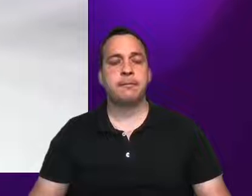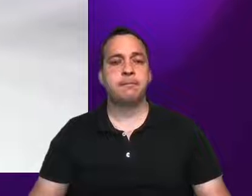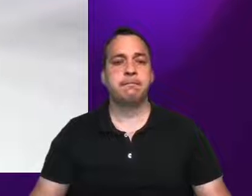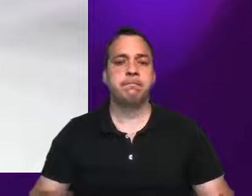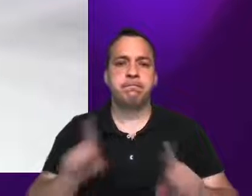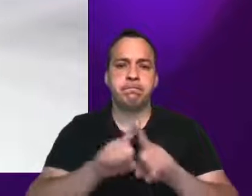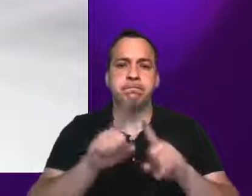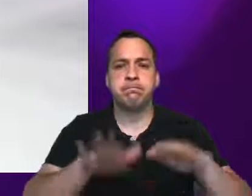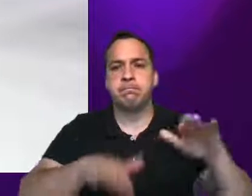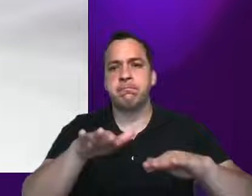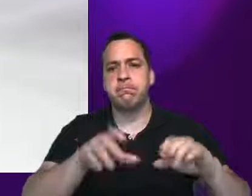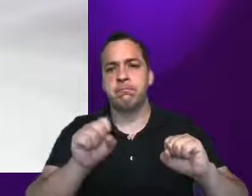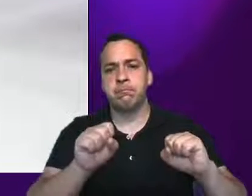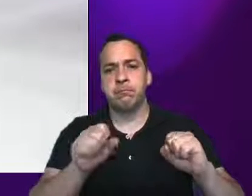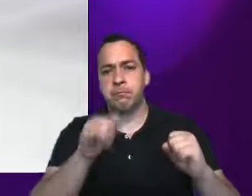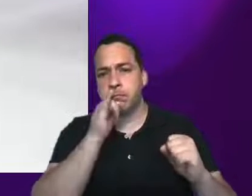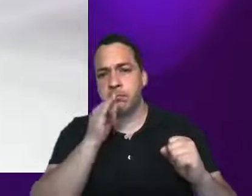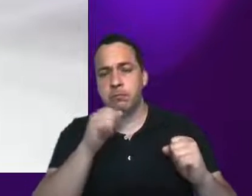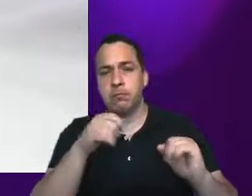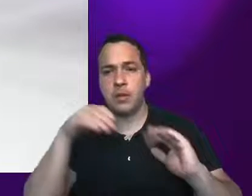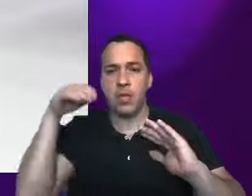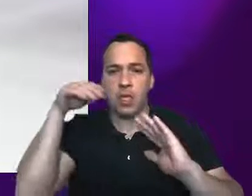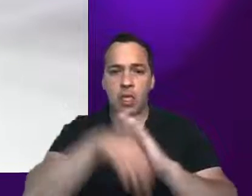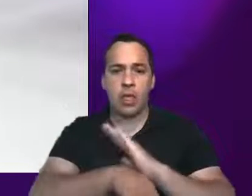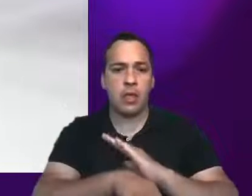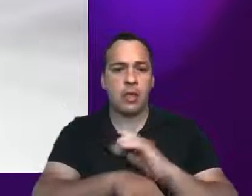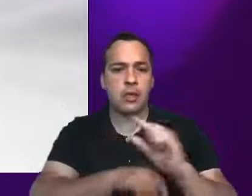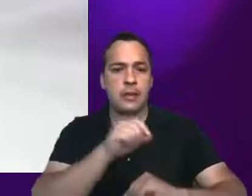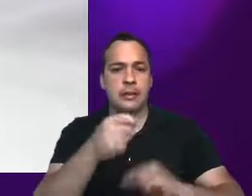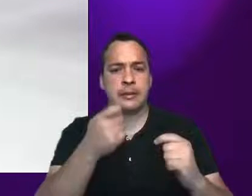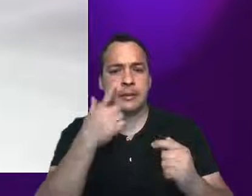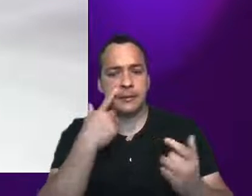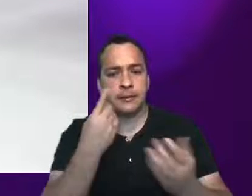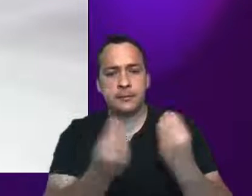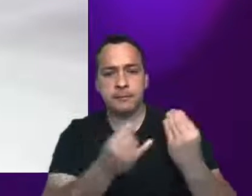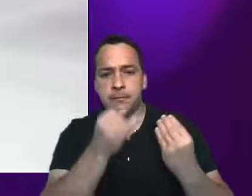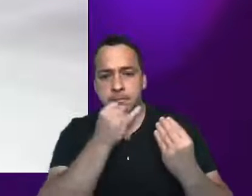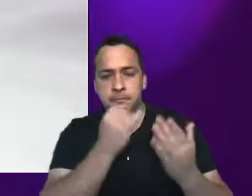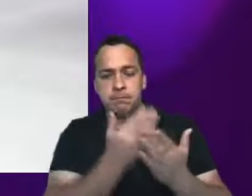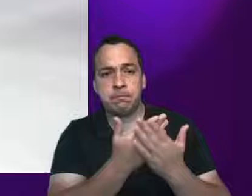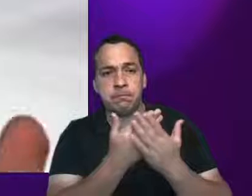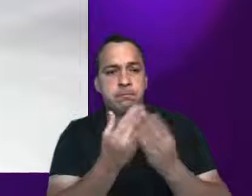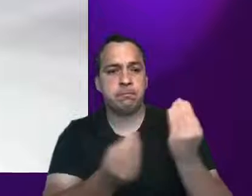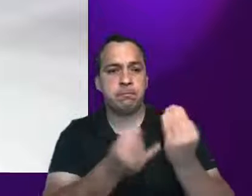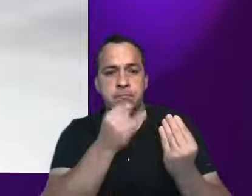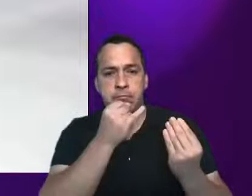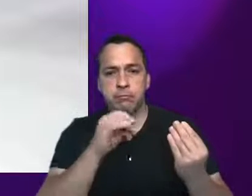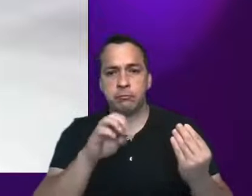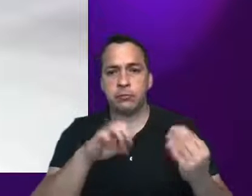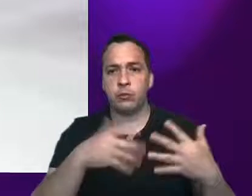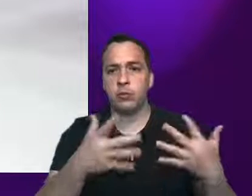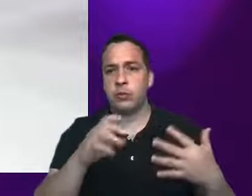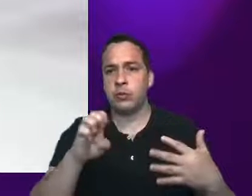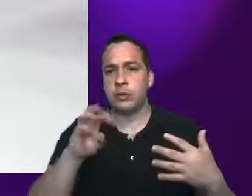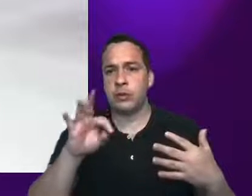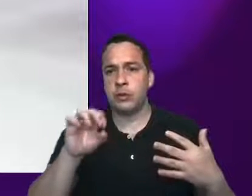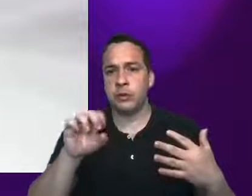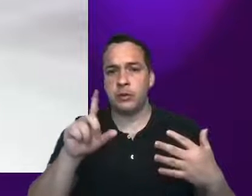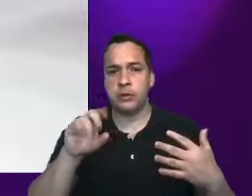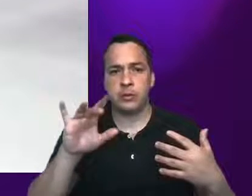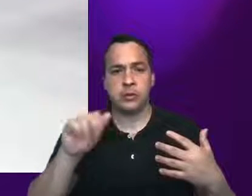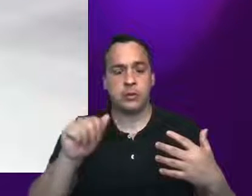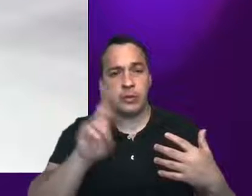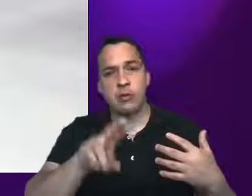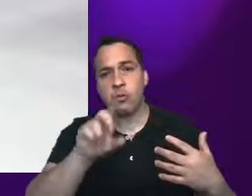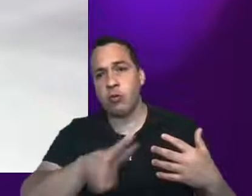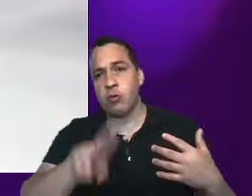acho que ela pode ser até deletéria. Então, a gente tem que só ter cuidado com a etiologia da injúria renal aguda para dizer se vai aplicar ou não